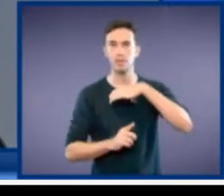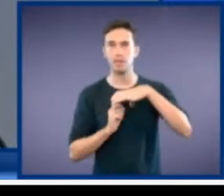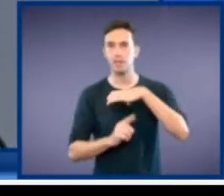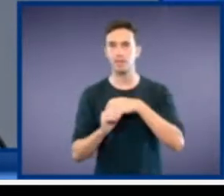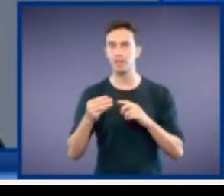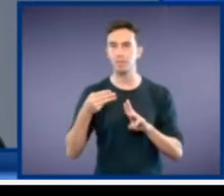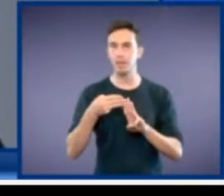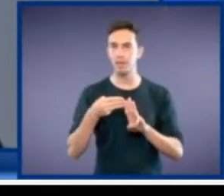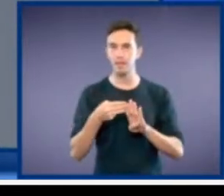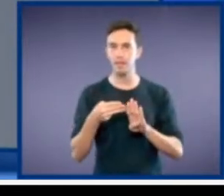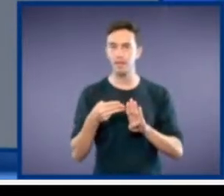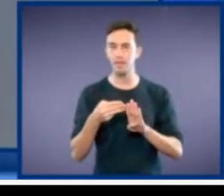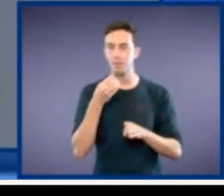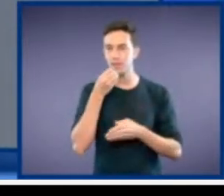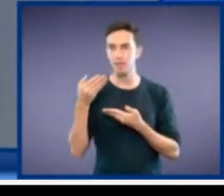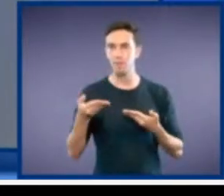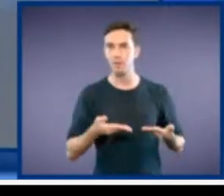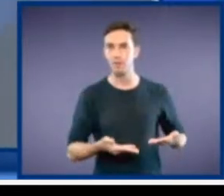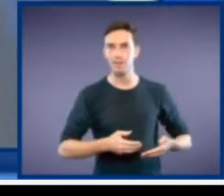boas-vindas.